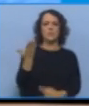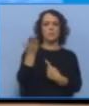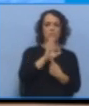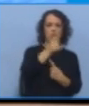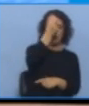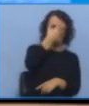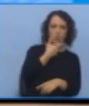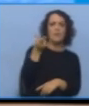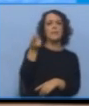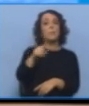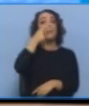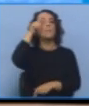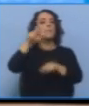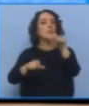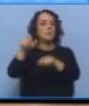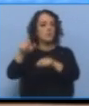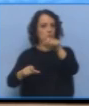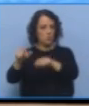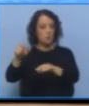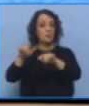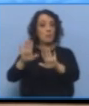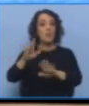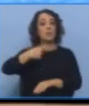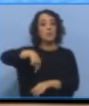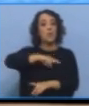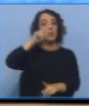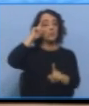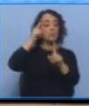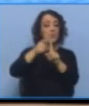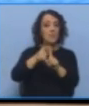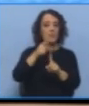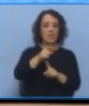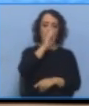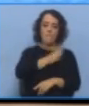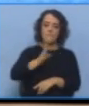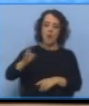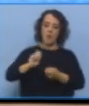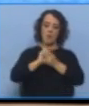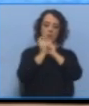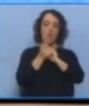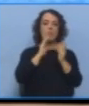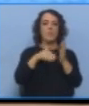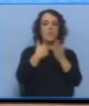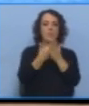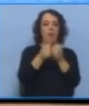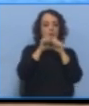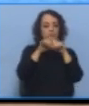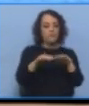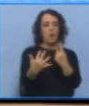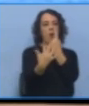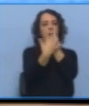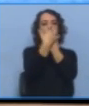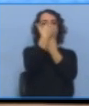sobretudo casos de pessoas. E com isso queremos que estas práticas sejam melhor práticas para serem intuídas e que sejam